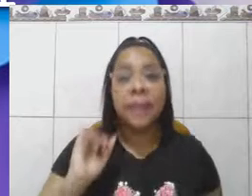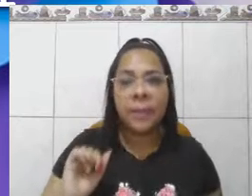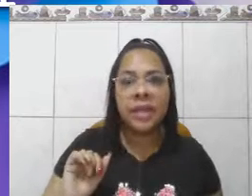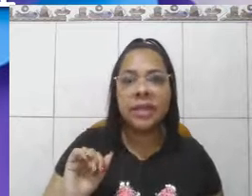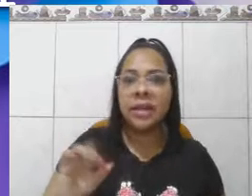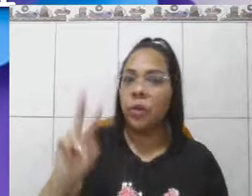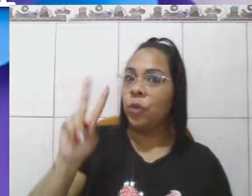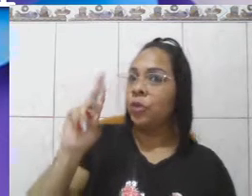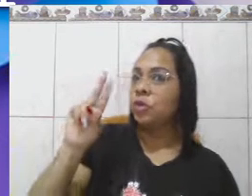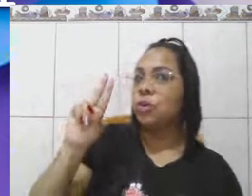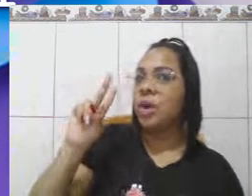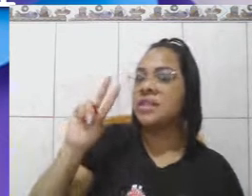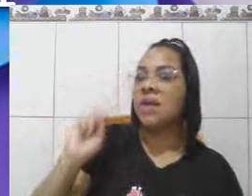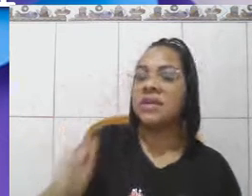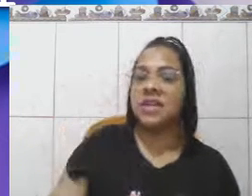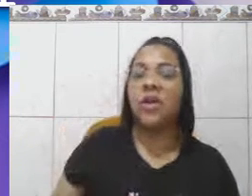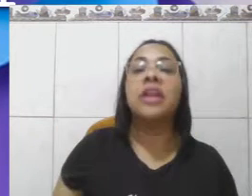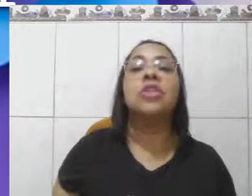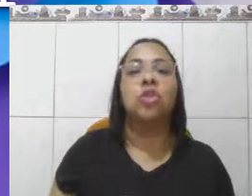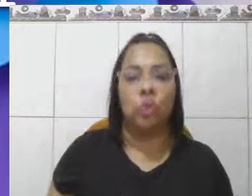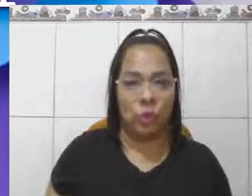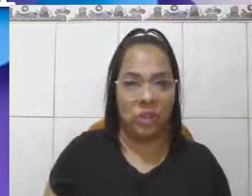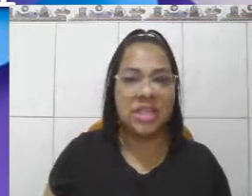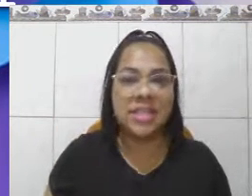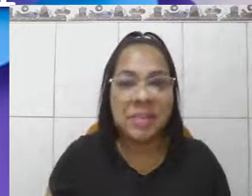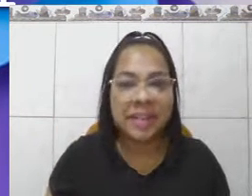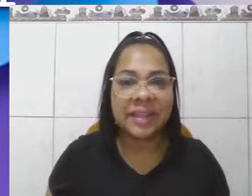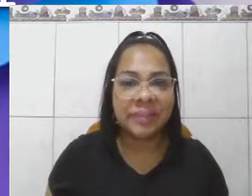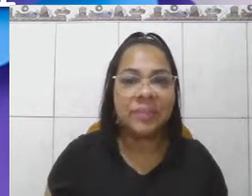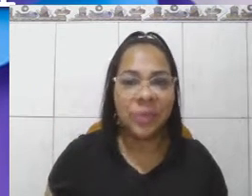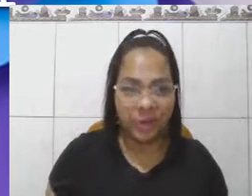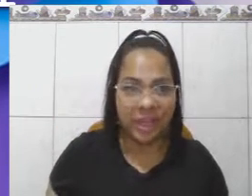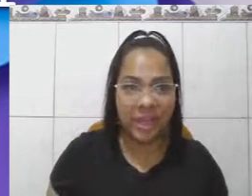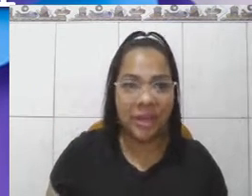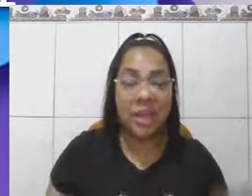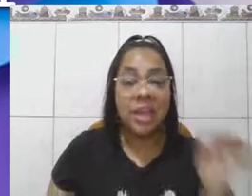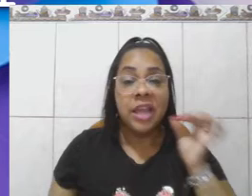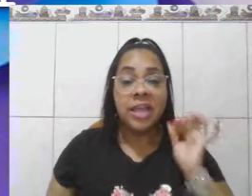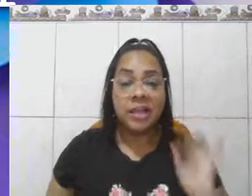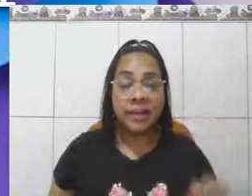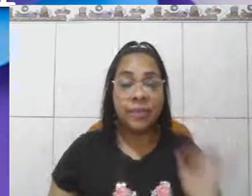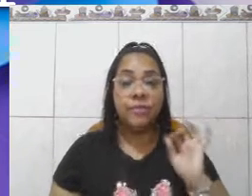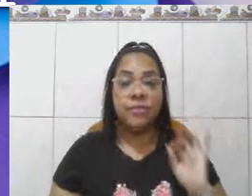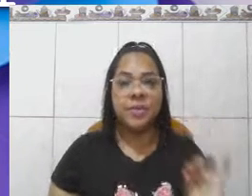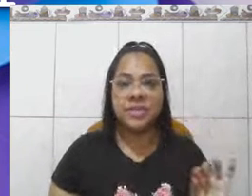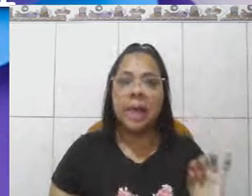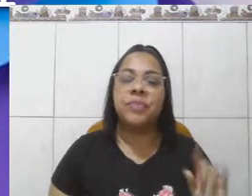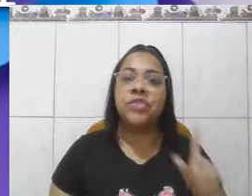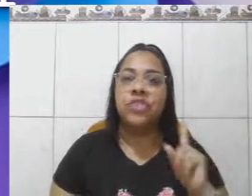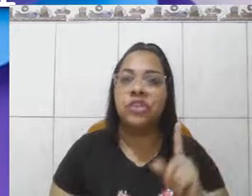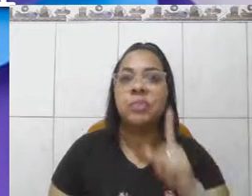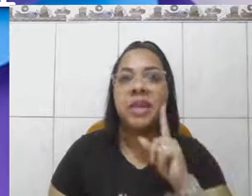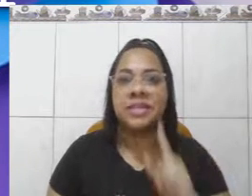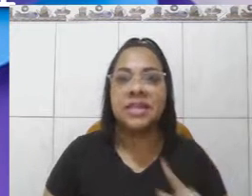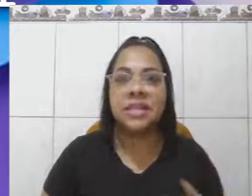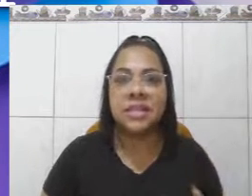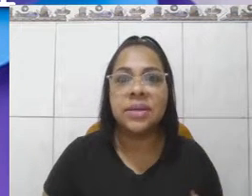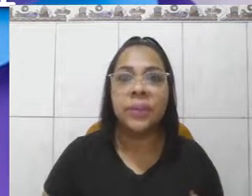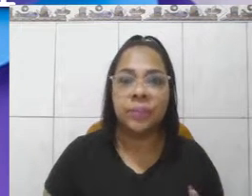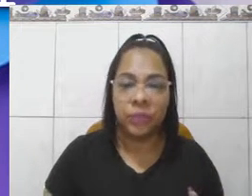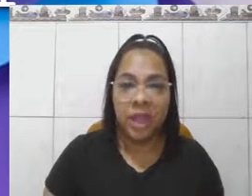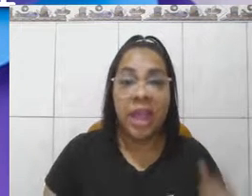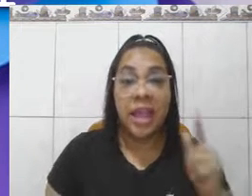portuguesa também terão duas aulas agora toda semana, ok? Então vamos lá. Gente,